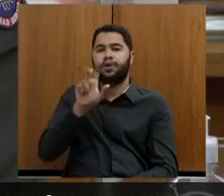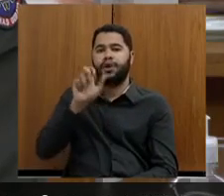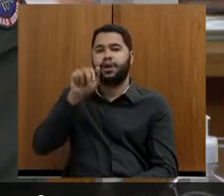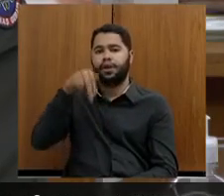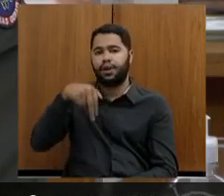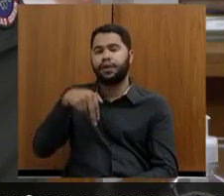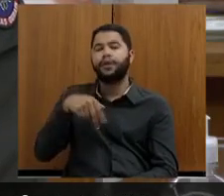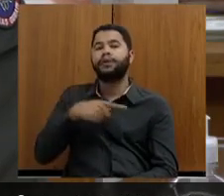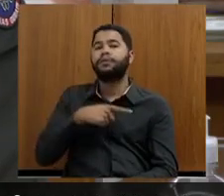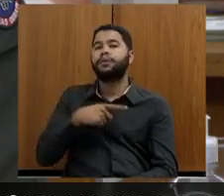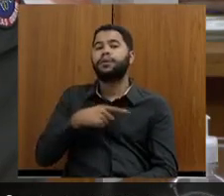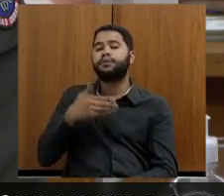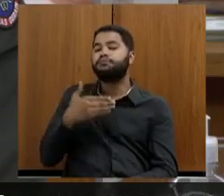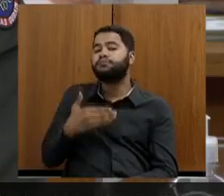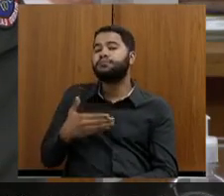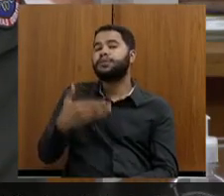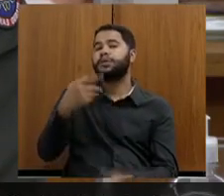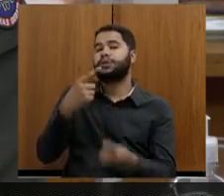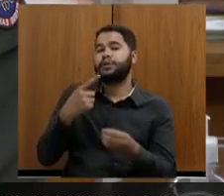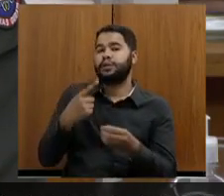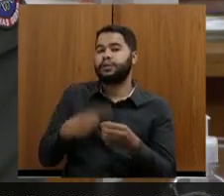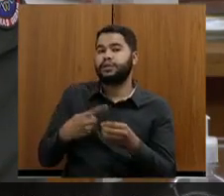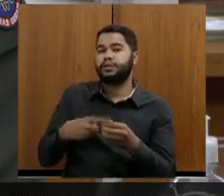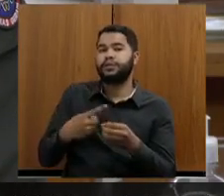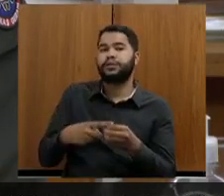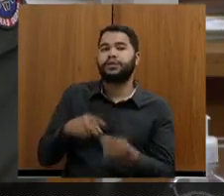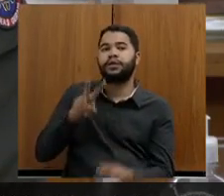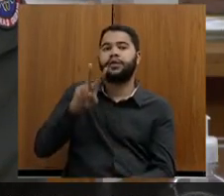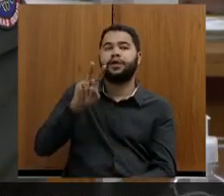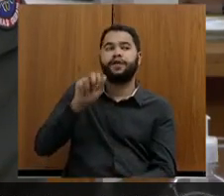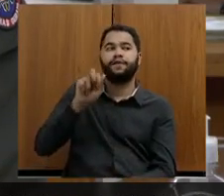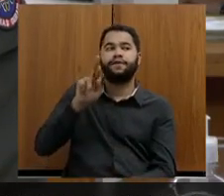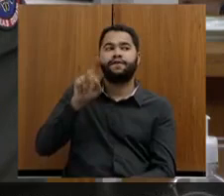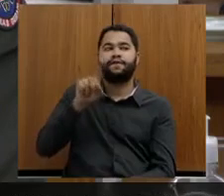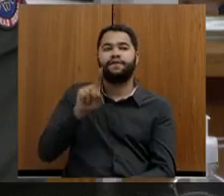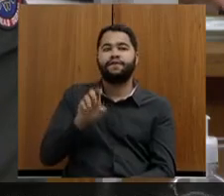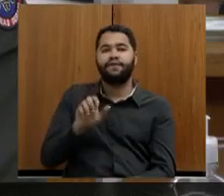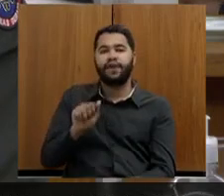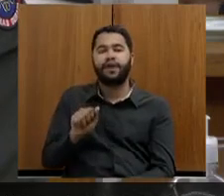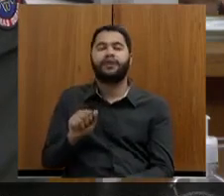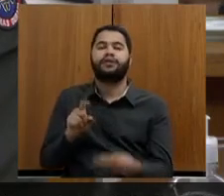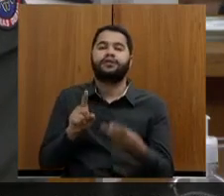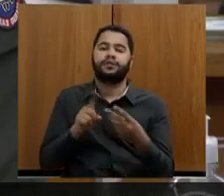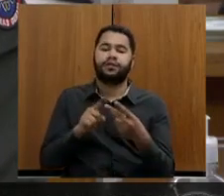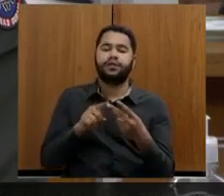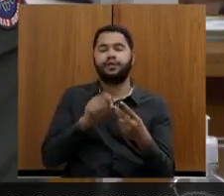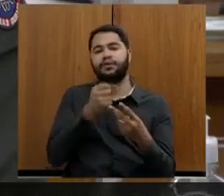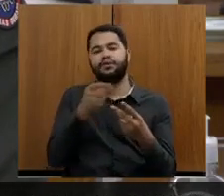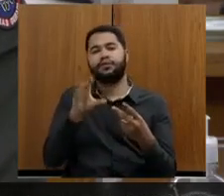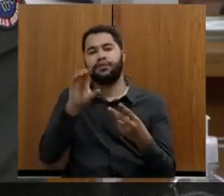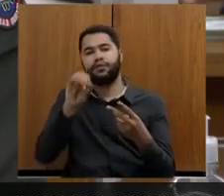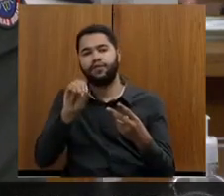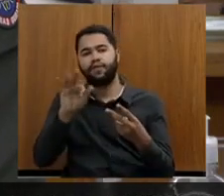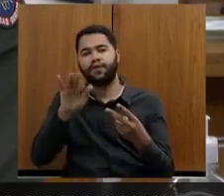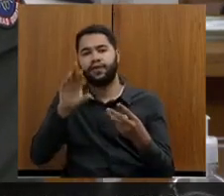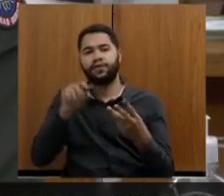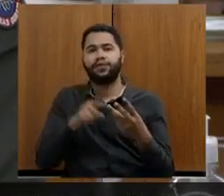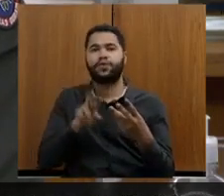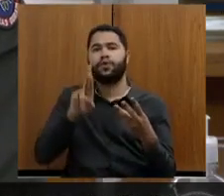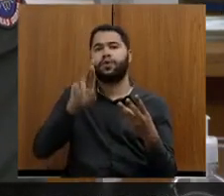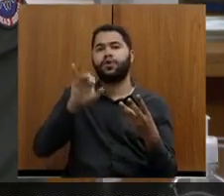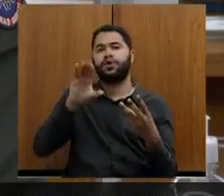Bombeiros ainda né para cidade de Várzea da Palma de Taiobeiras de São Francisco de Rio Pardo de Minas